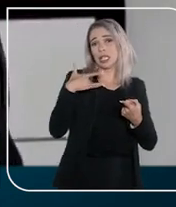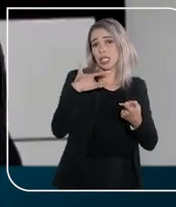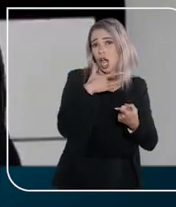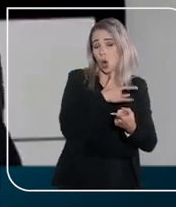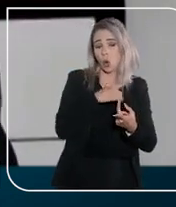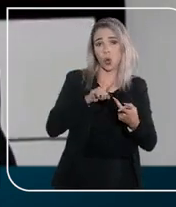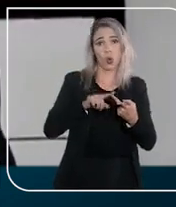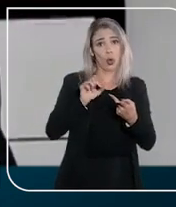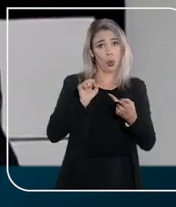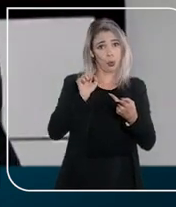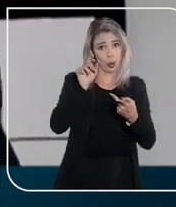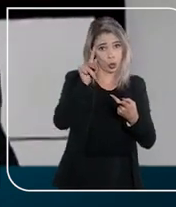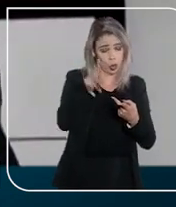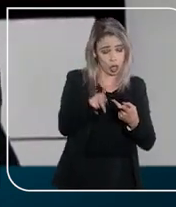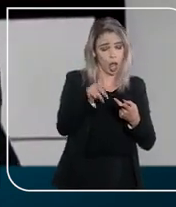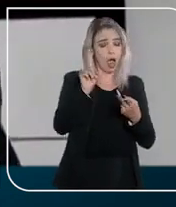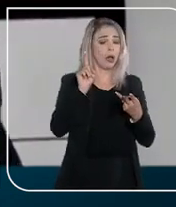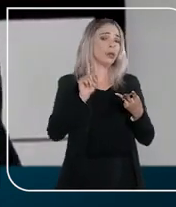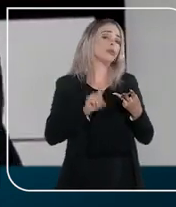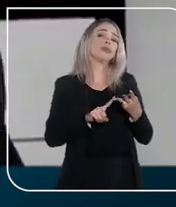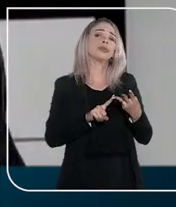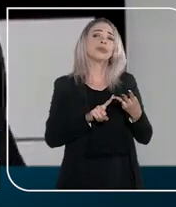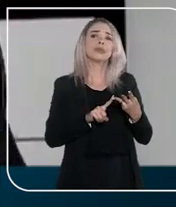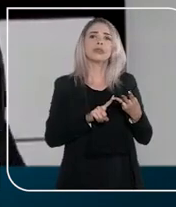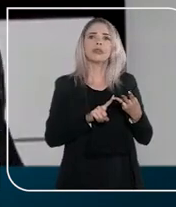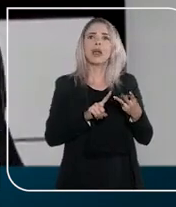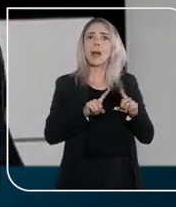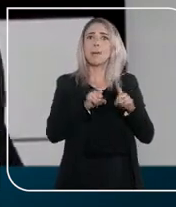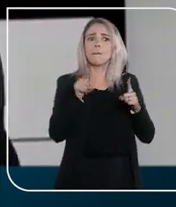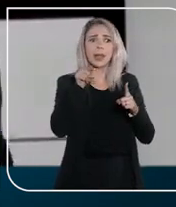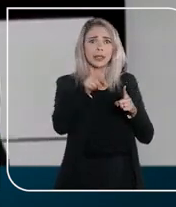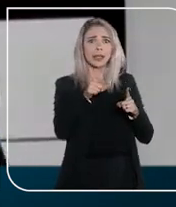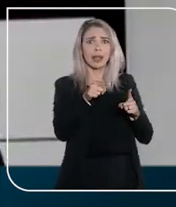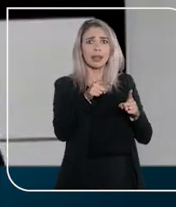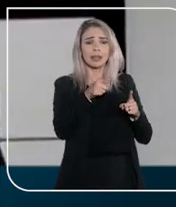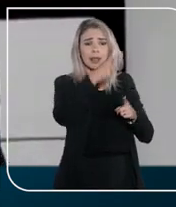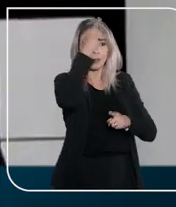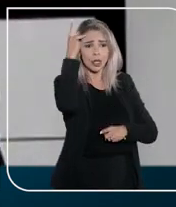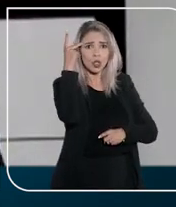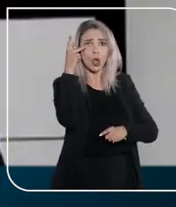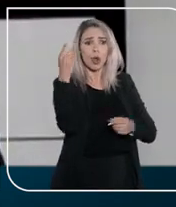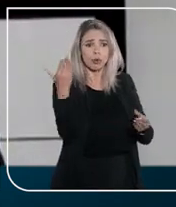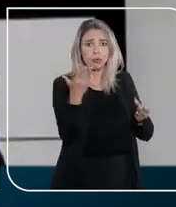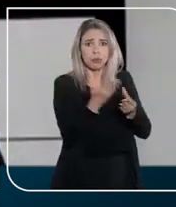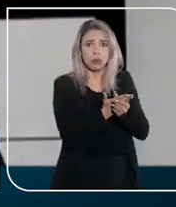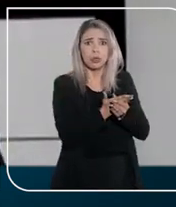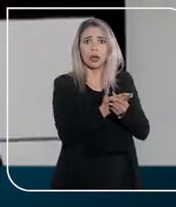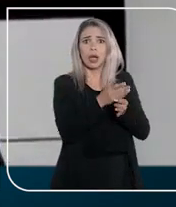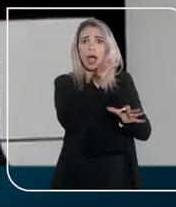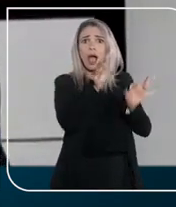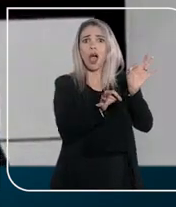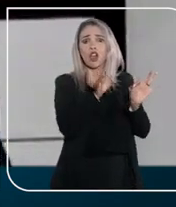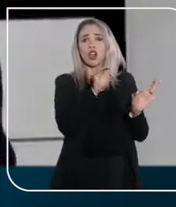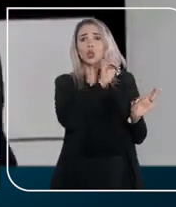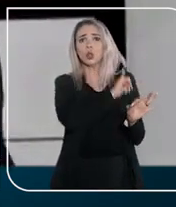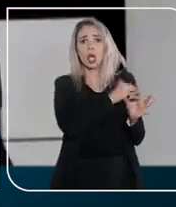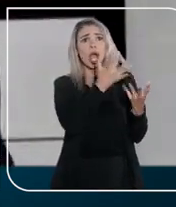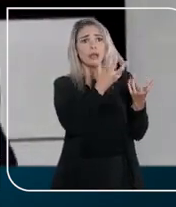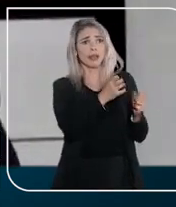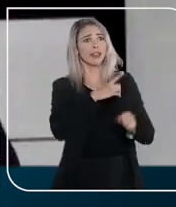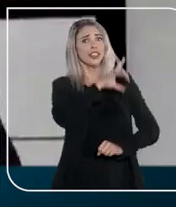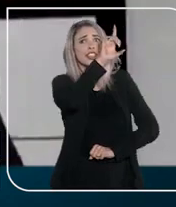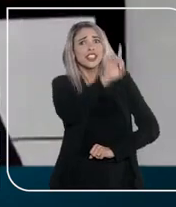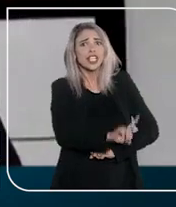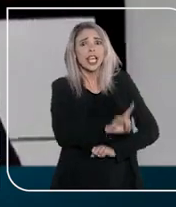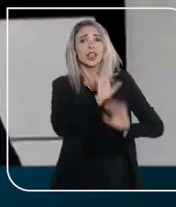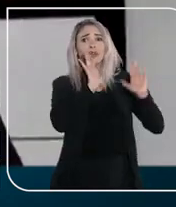uma aposentadoria proporcional. Mas esse candidato, que o próprio Poder Judiciário do Estado do Rio de Janeiro reconheceu que tinha